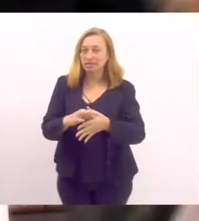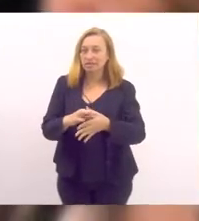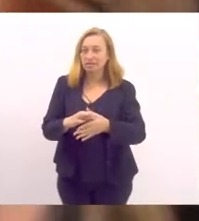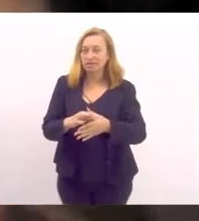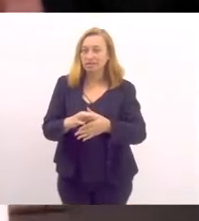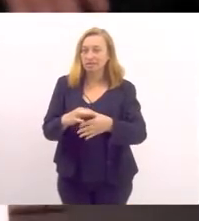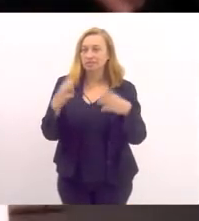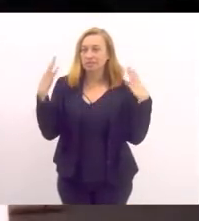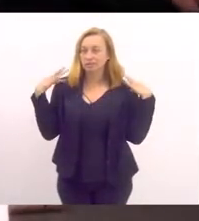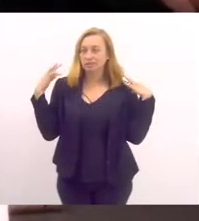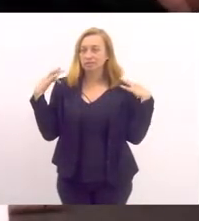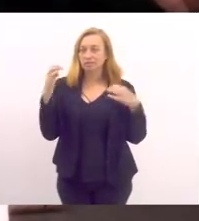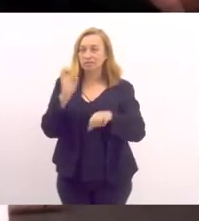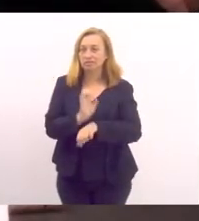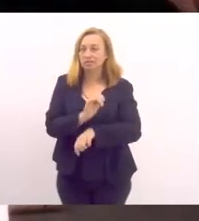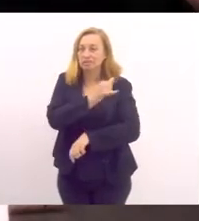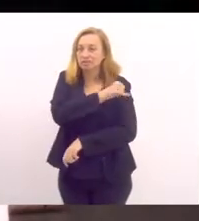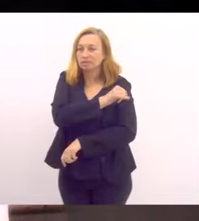Janeiro.